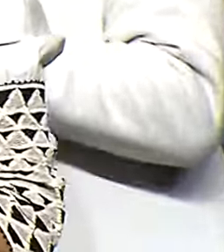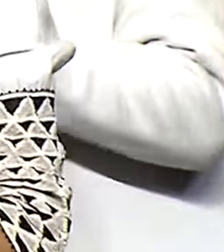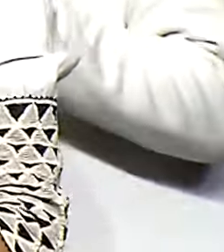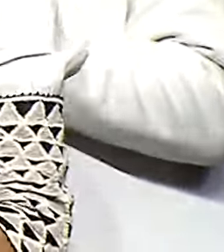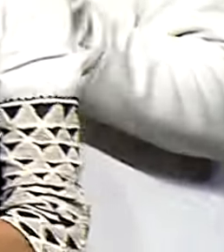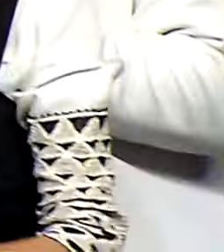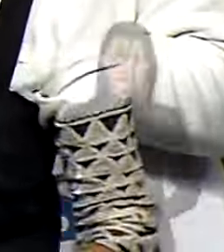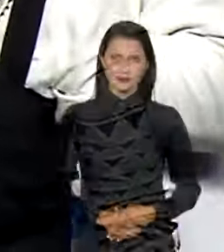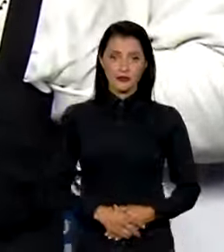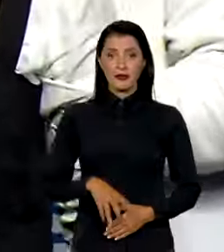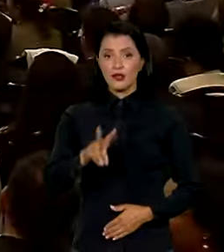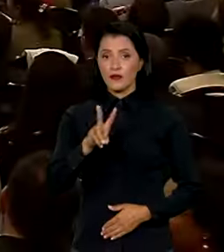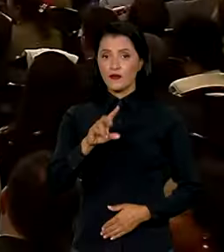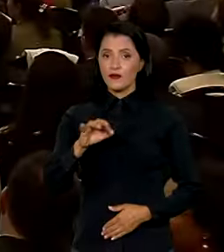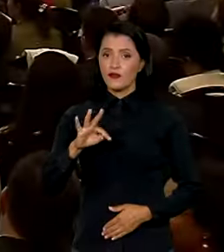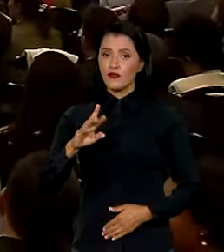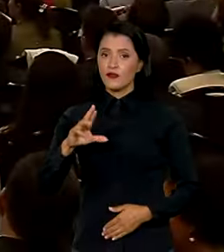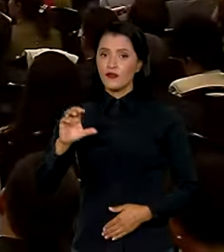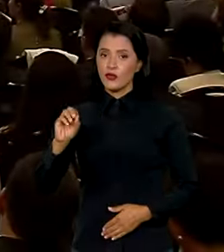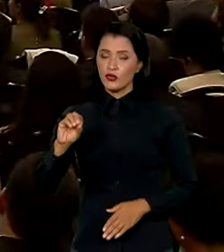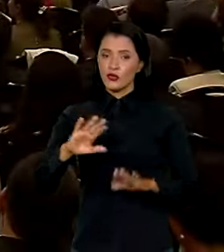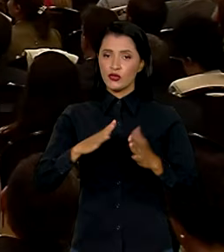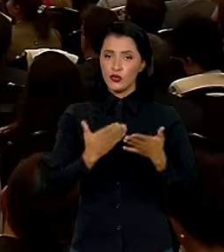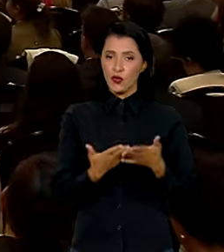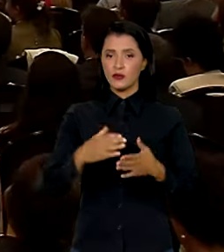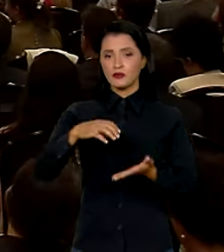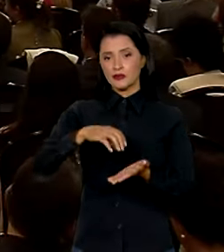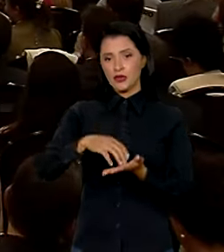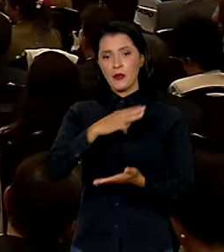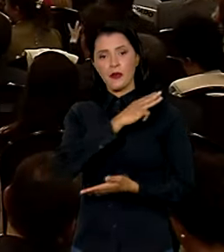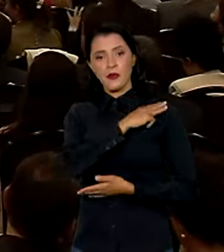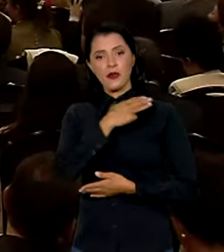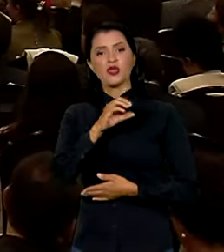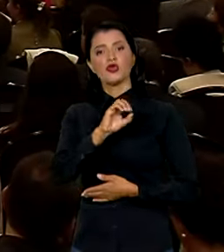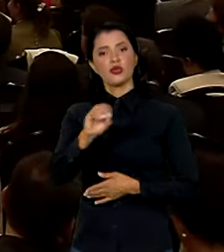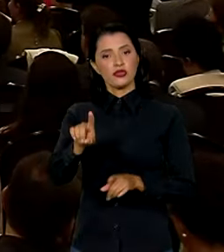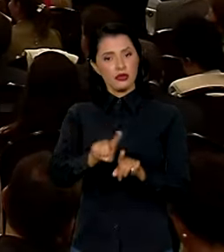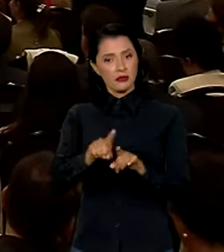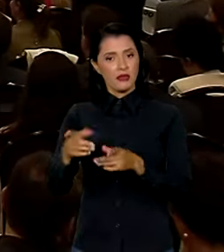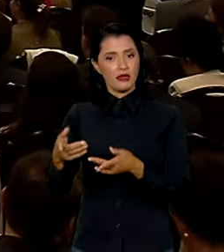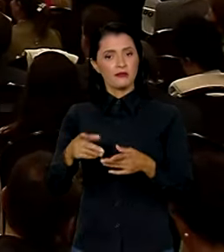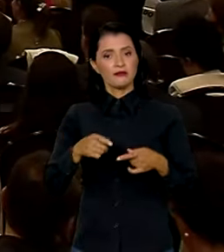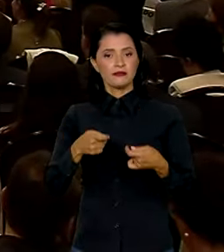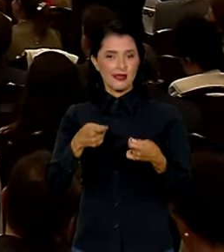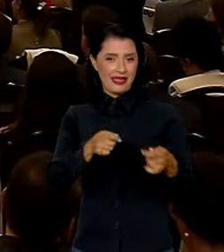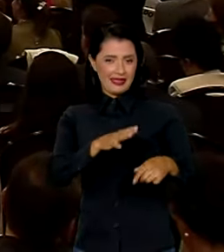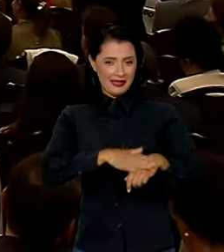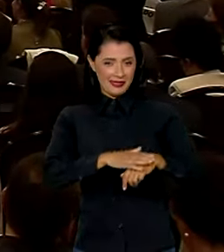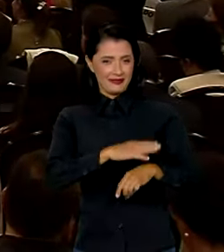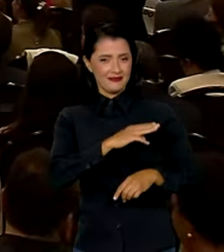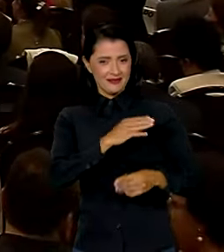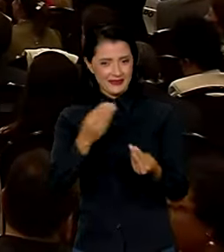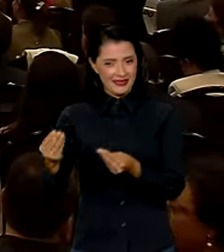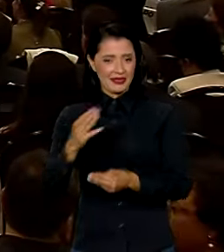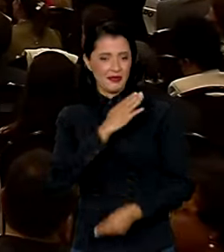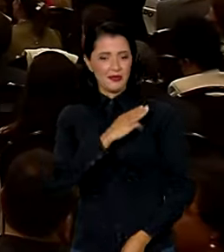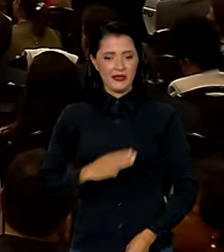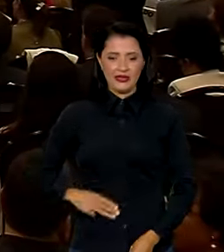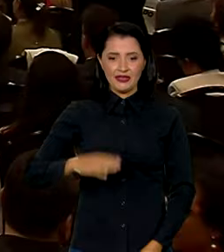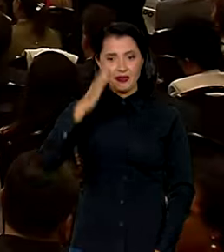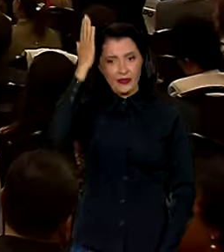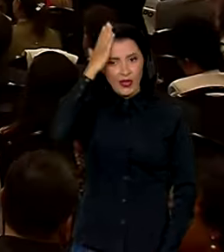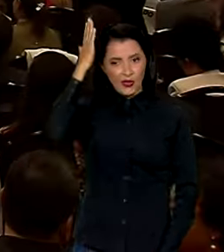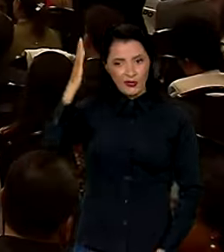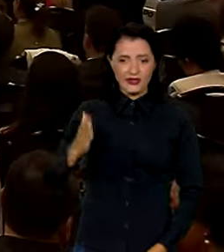Vitor Silva Noronha, a Escola Centro de Ensino Médio Setor Oeste, será entregue pela ministra Luciana